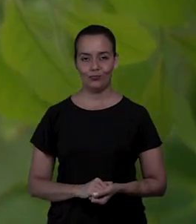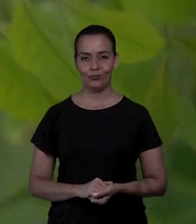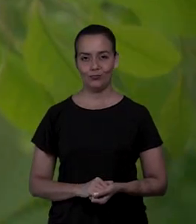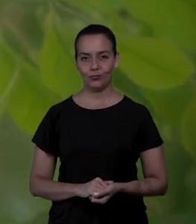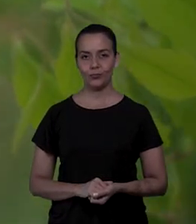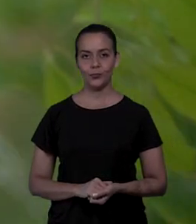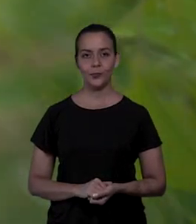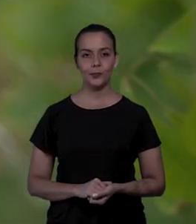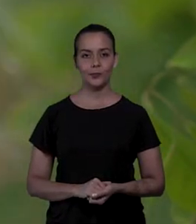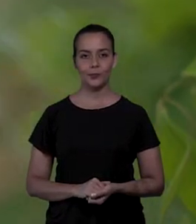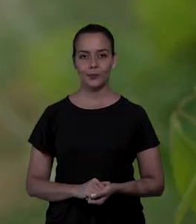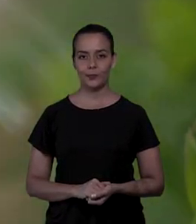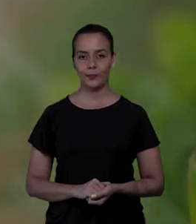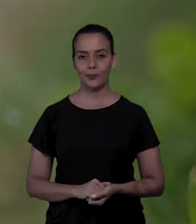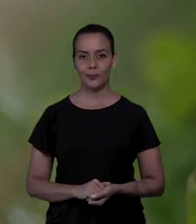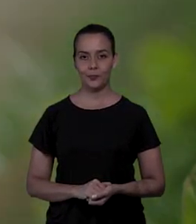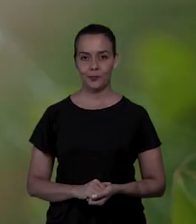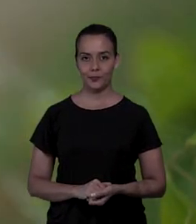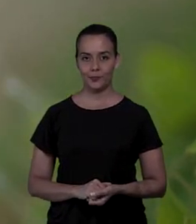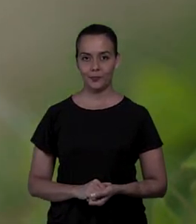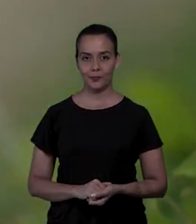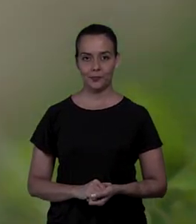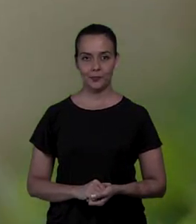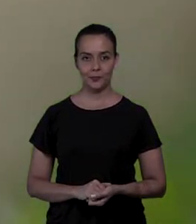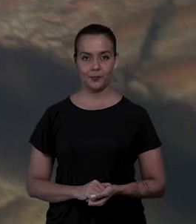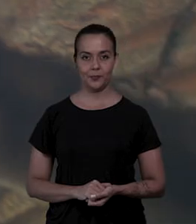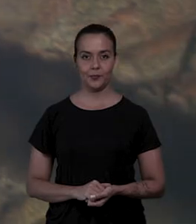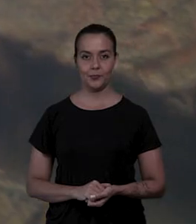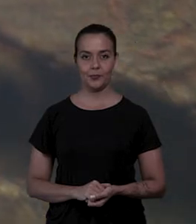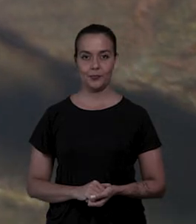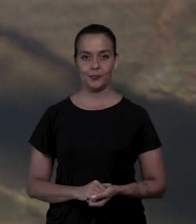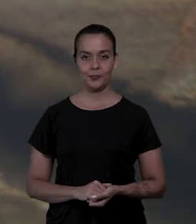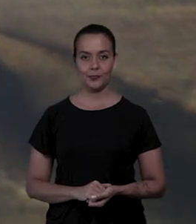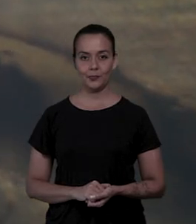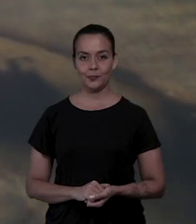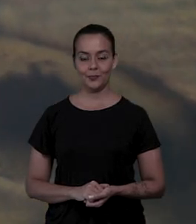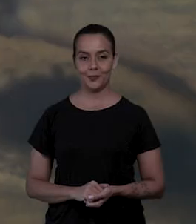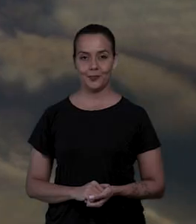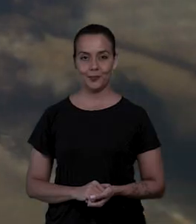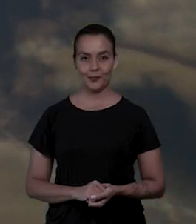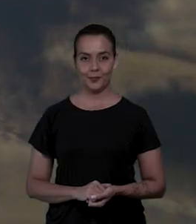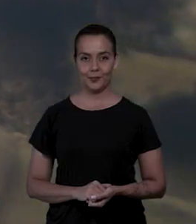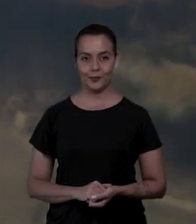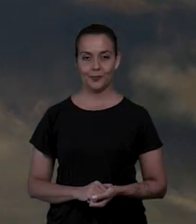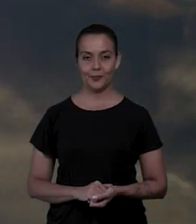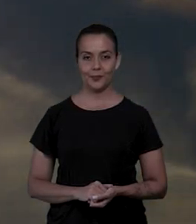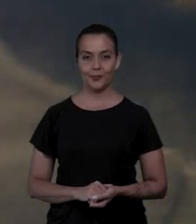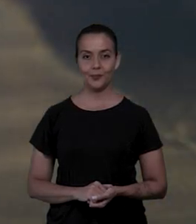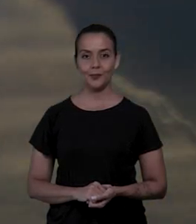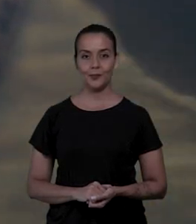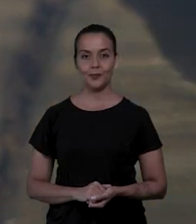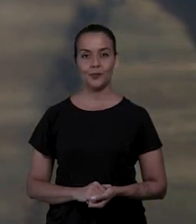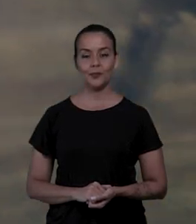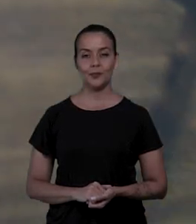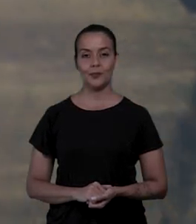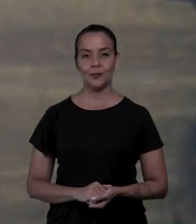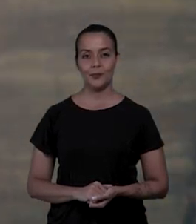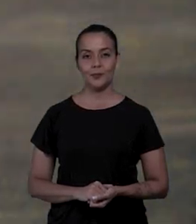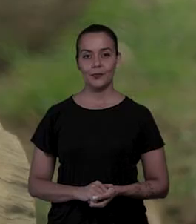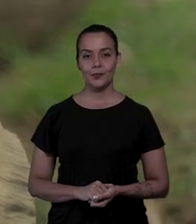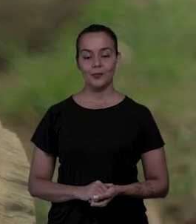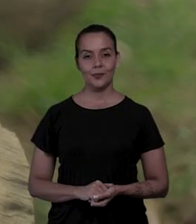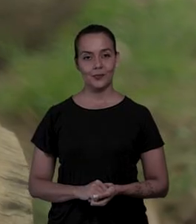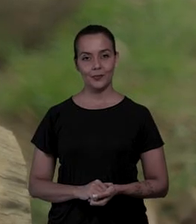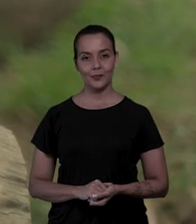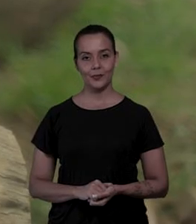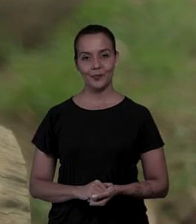hoje. Detalhe de um regador vermelho de plástico, escrito na lateral dele, um olhar integral agora, um futuro pleno amanhã.